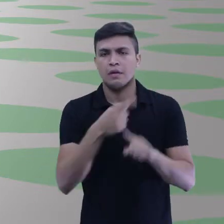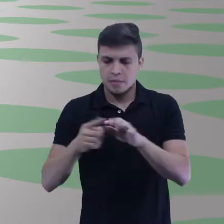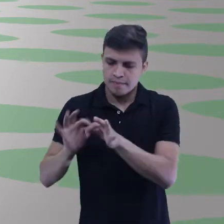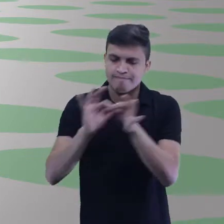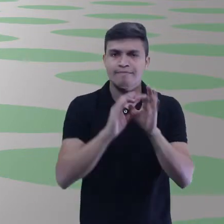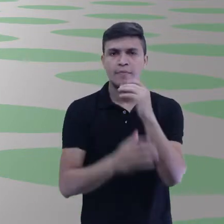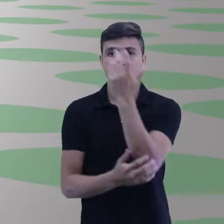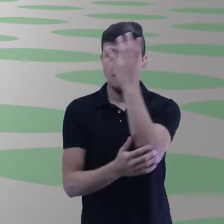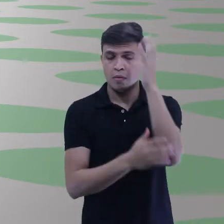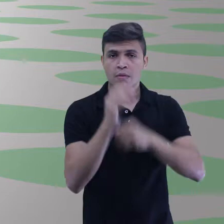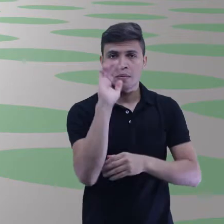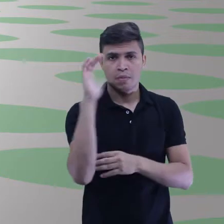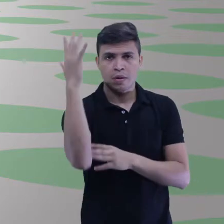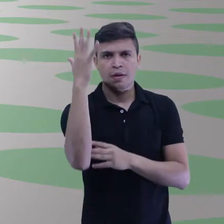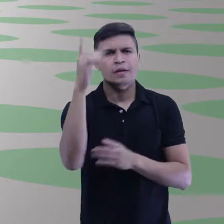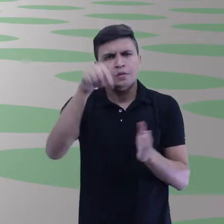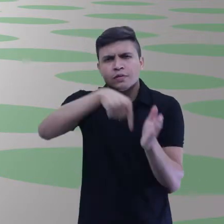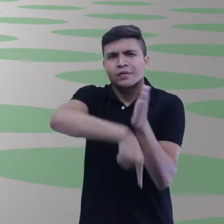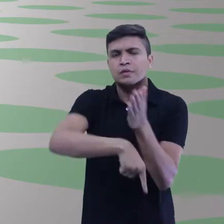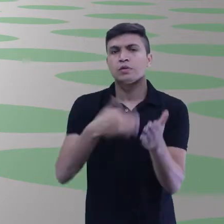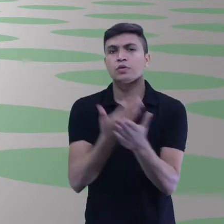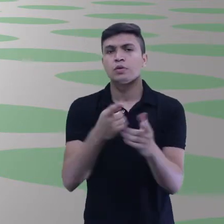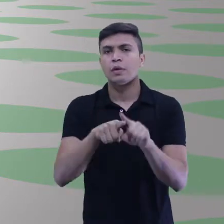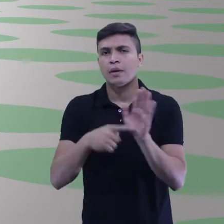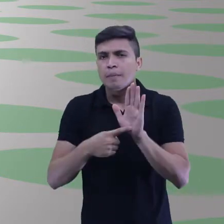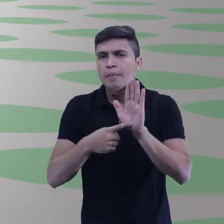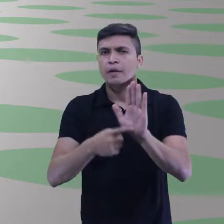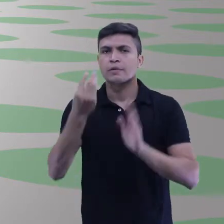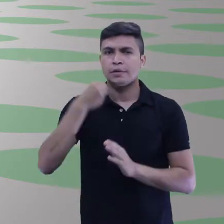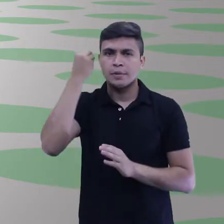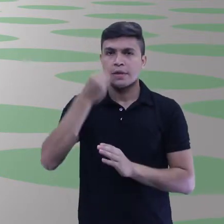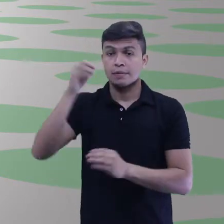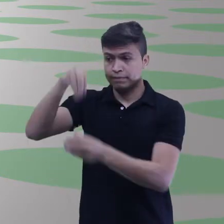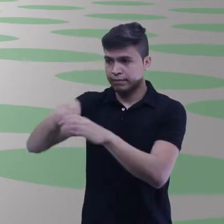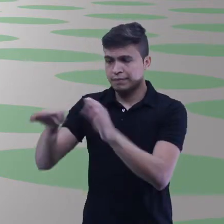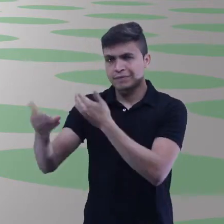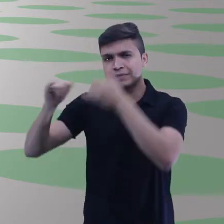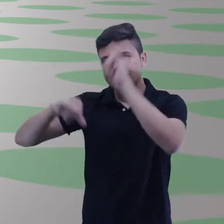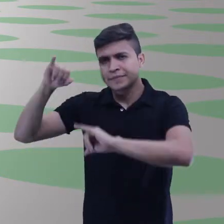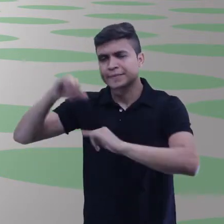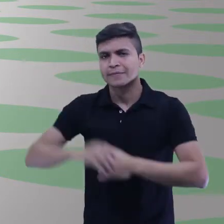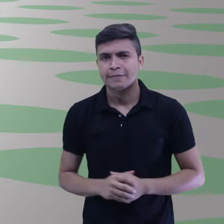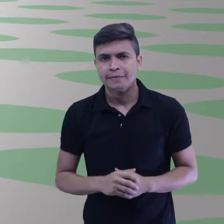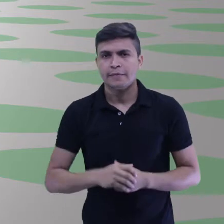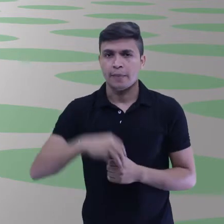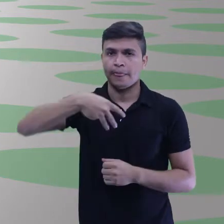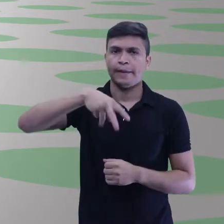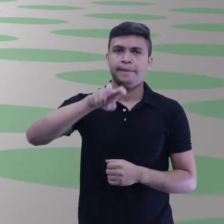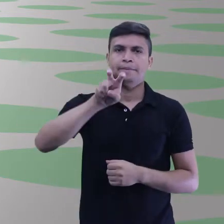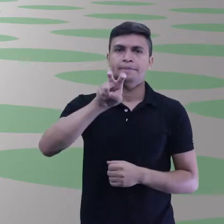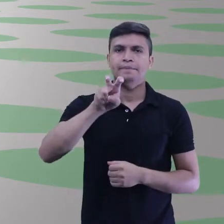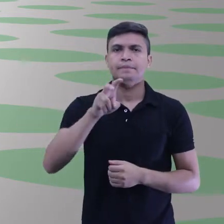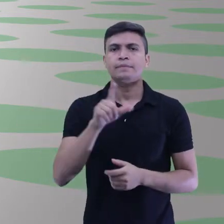contextualizando com o meio ambiente, onde intensificaremos a apresentação de experimentos no laboratório. E o módulo